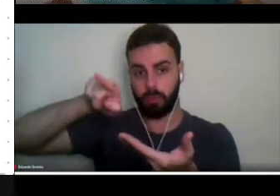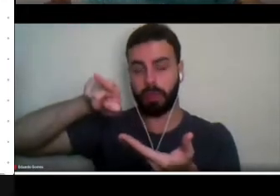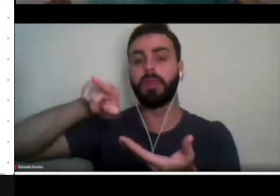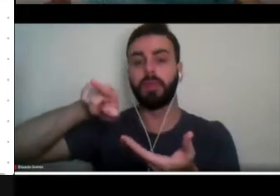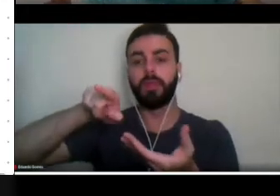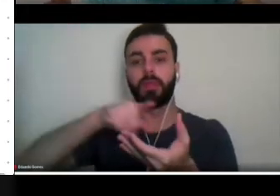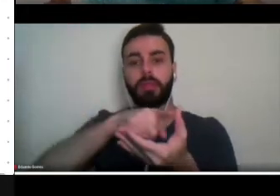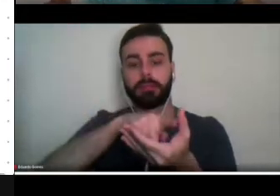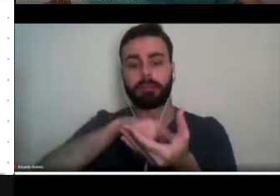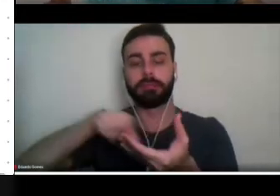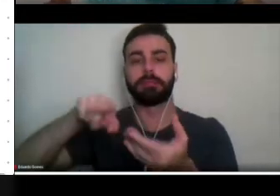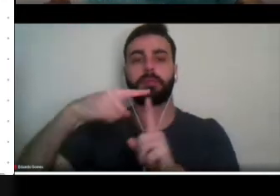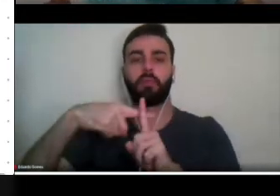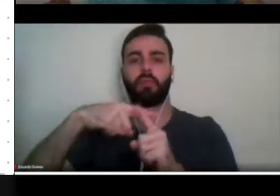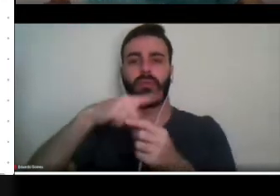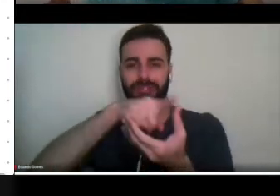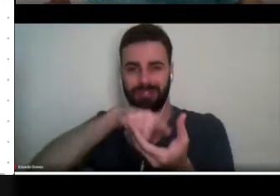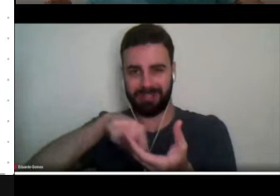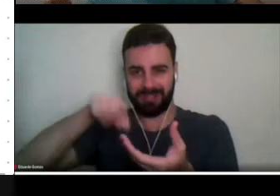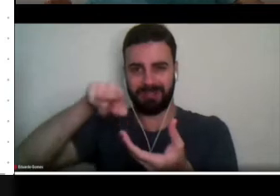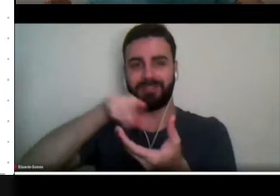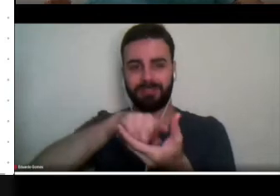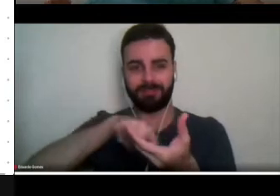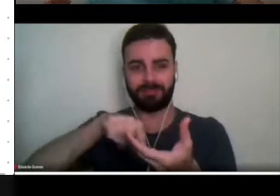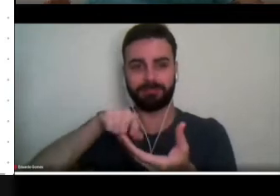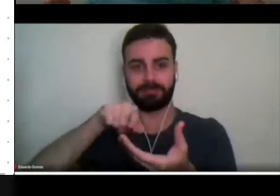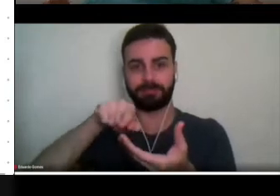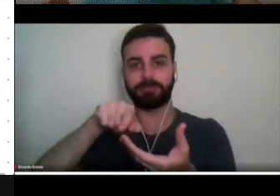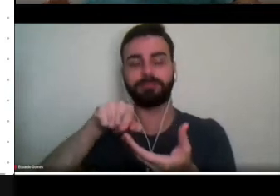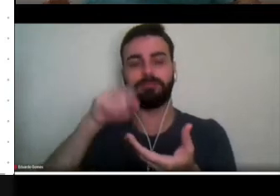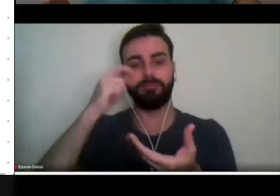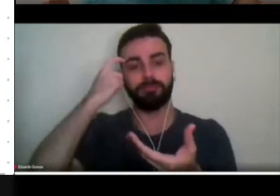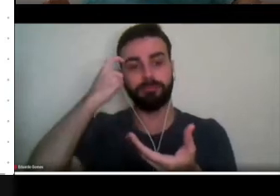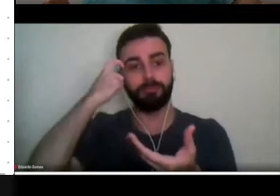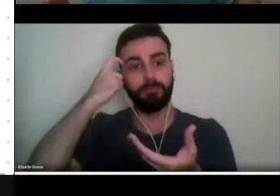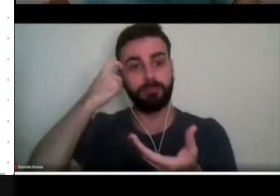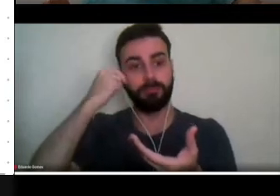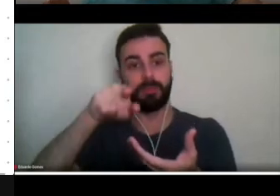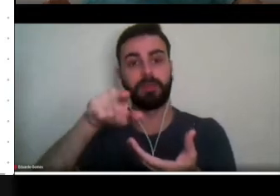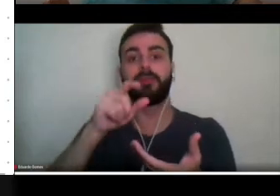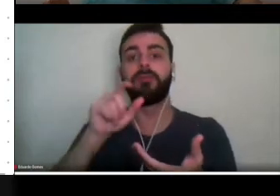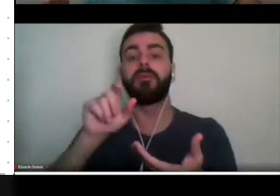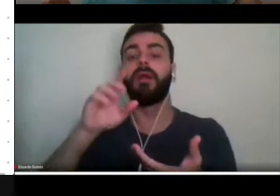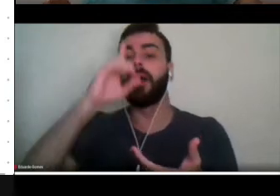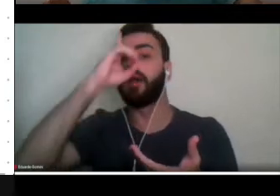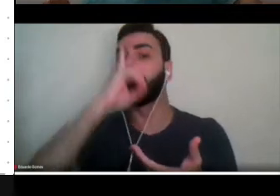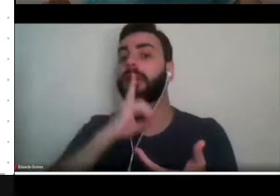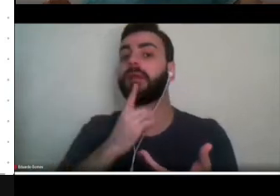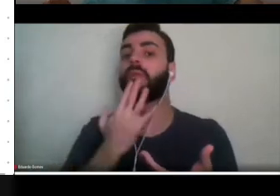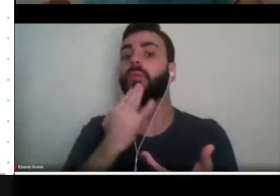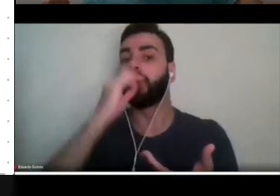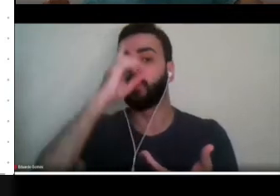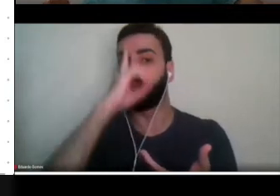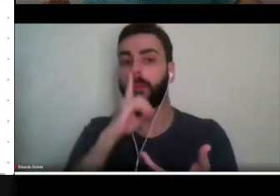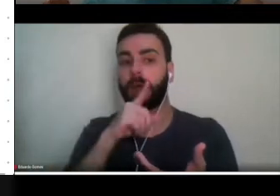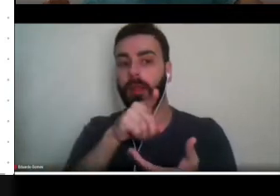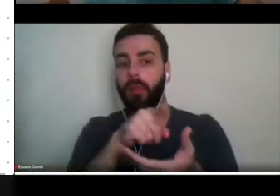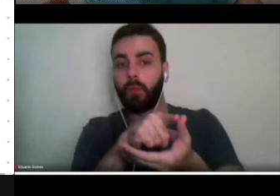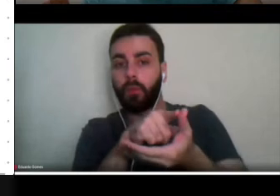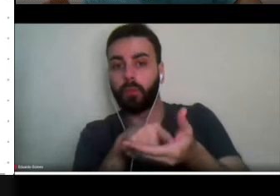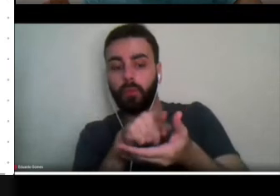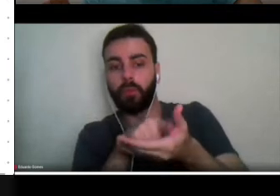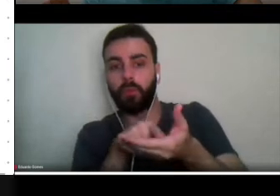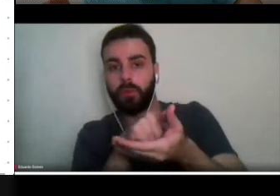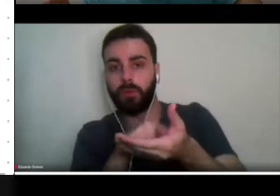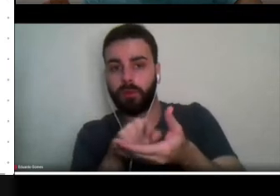de amarelo, o que eu tenho, né? Eu tenho uma velocidade que é, primeiro,